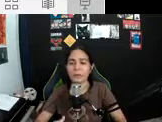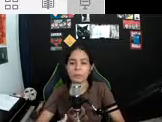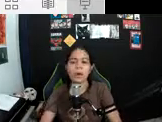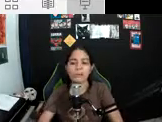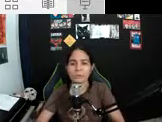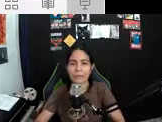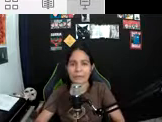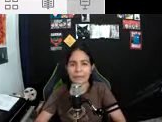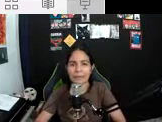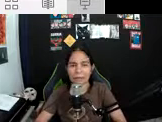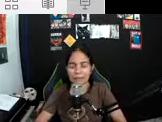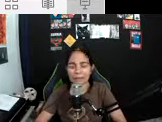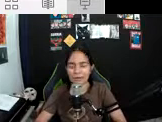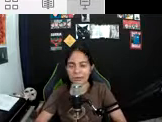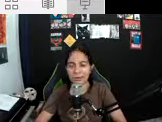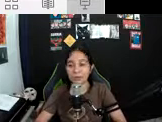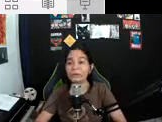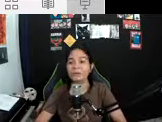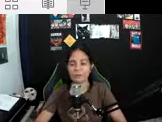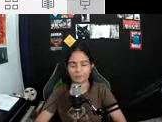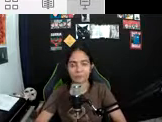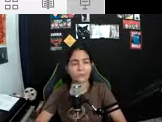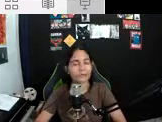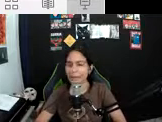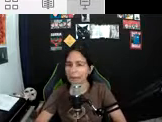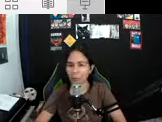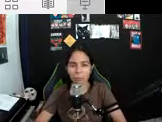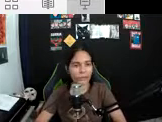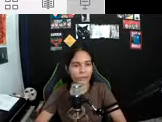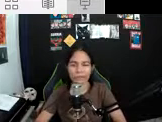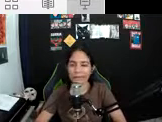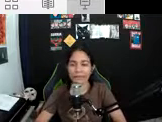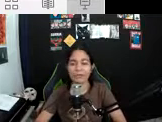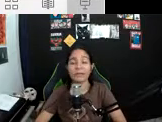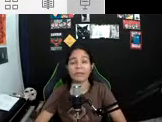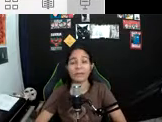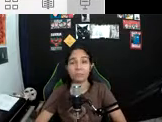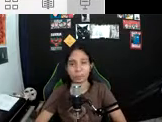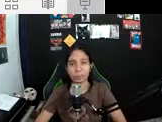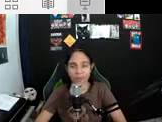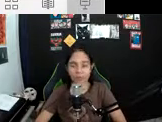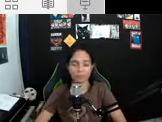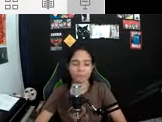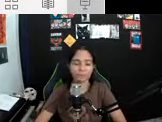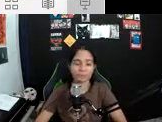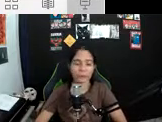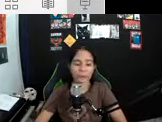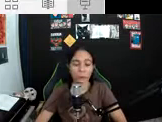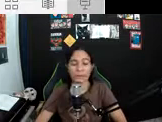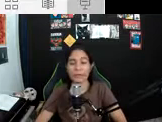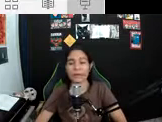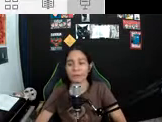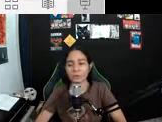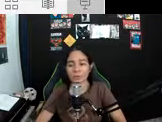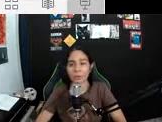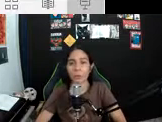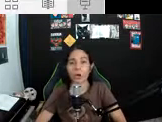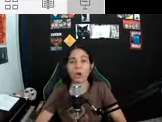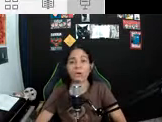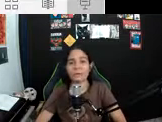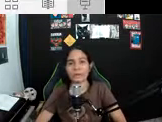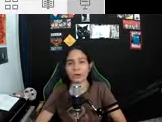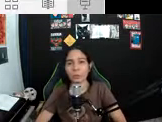Então, eu não posso negar a assistência? Sim, você não pode negar a assistência. Por quê? Porque, querendo